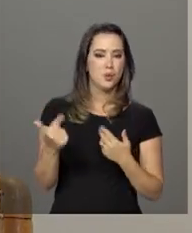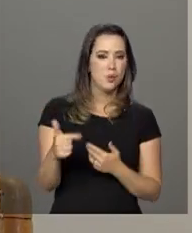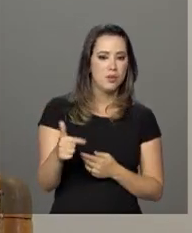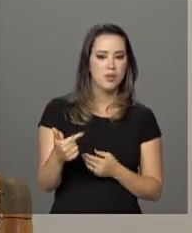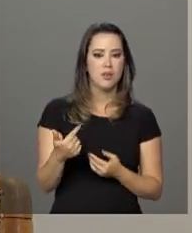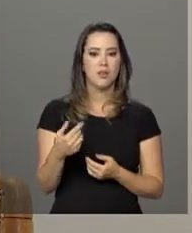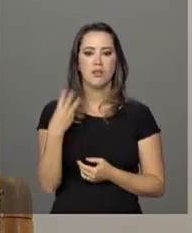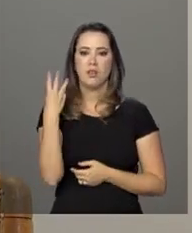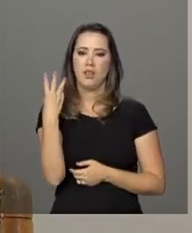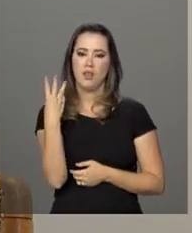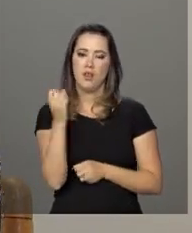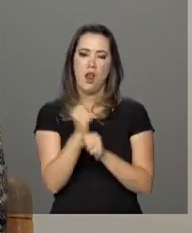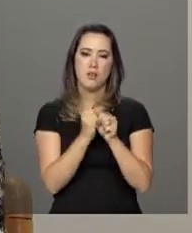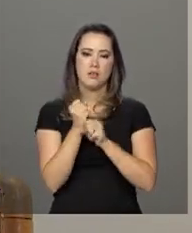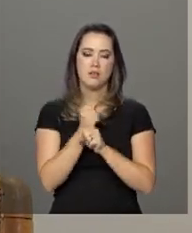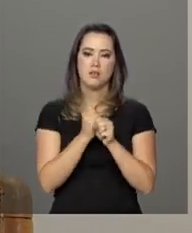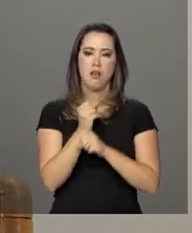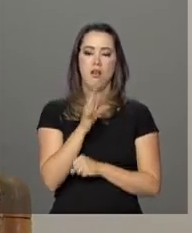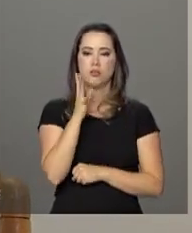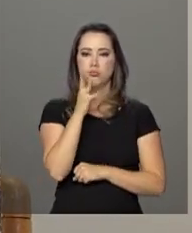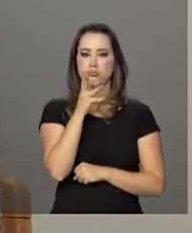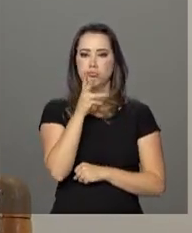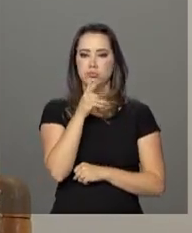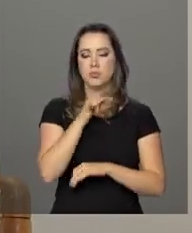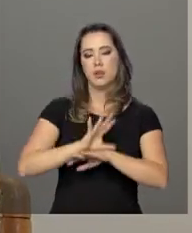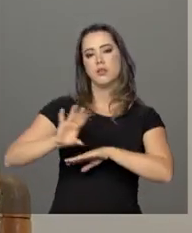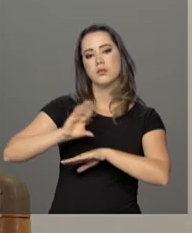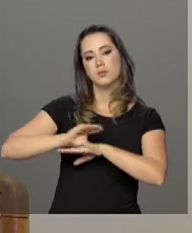daqueles 3 anos para fazer um curso